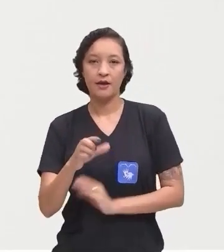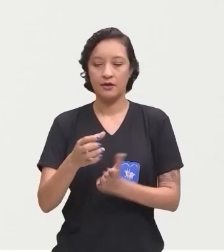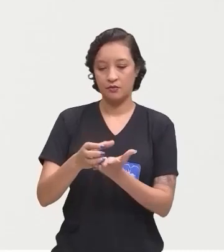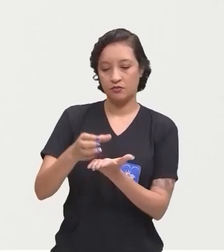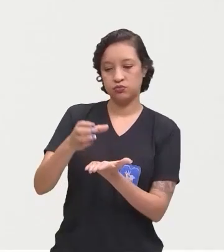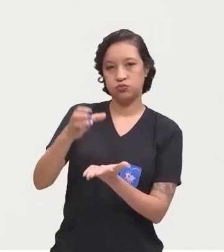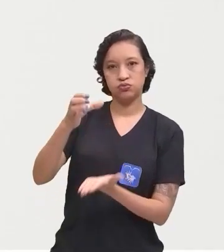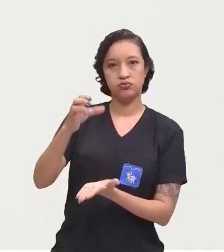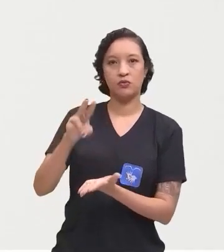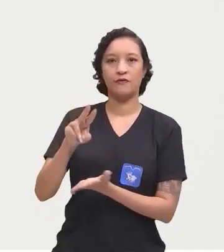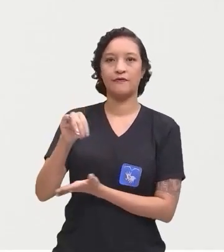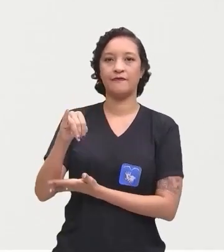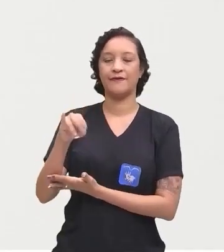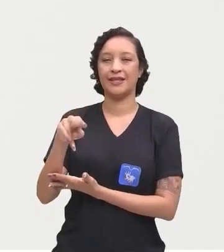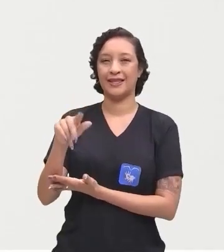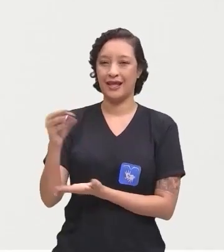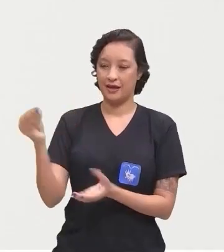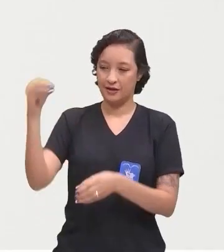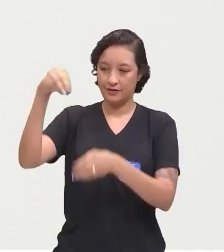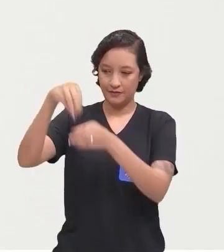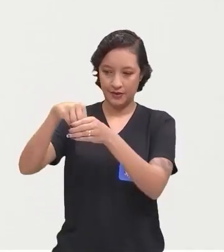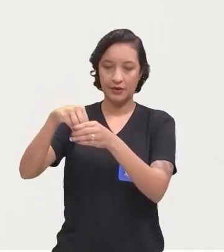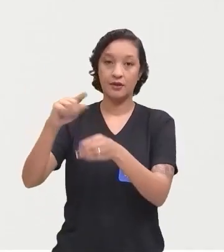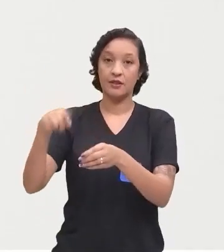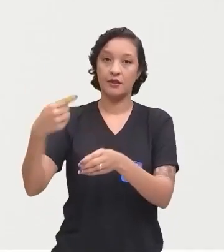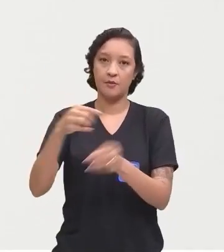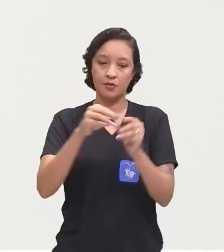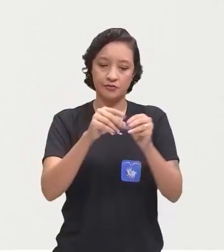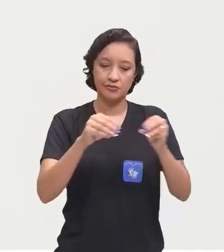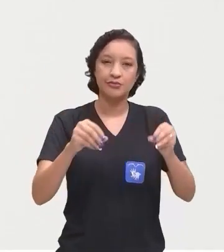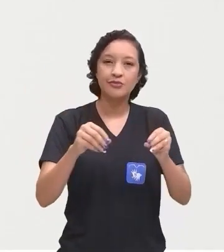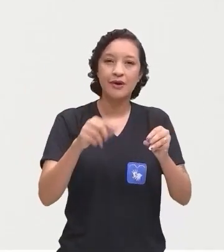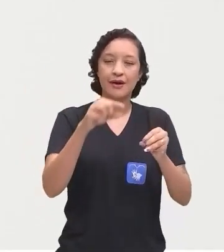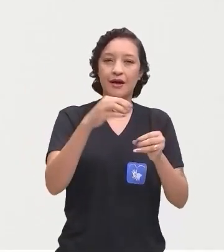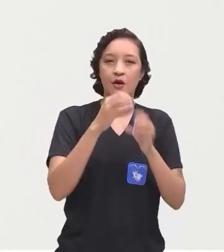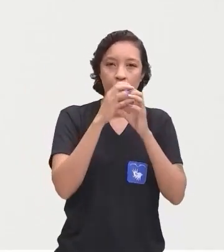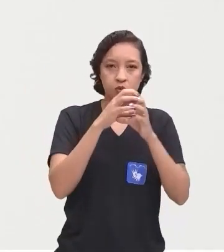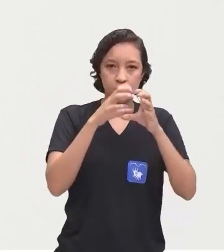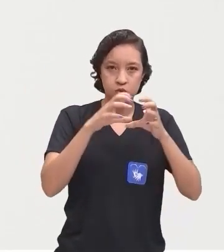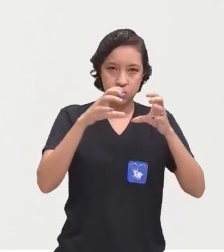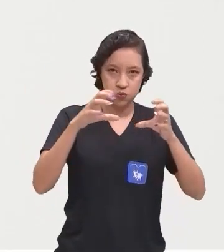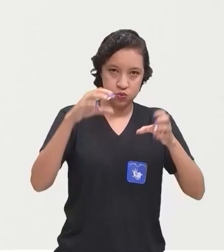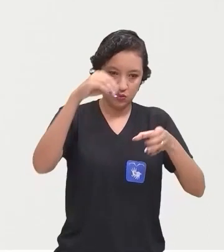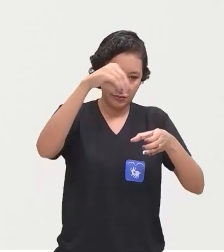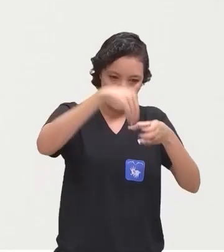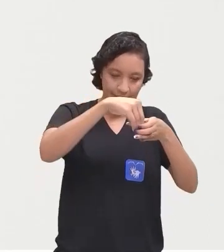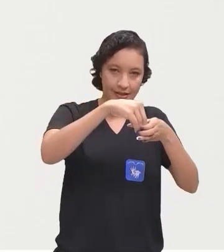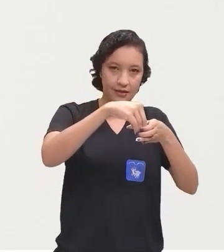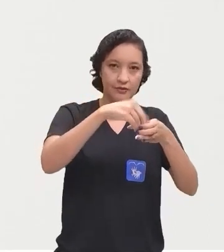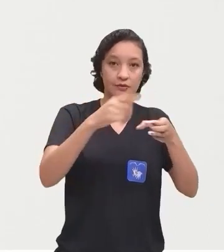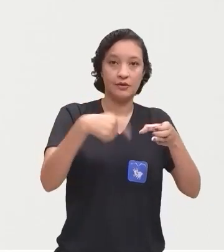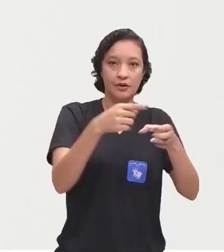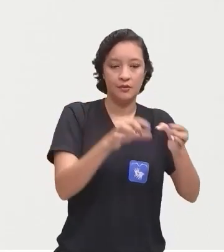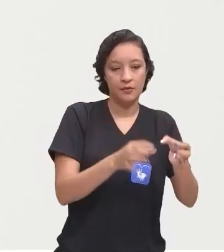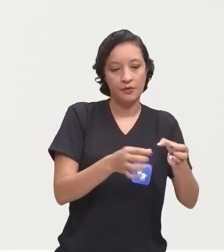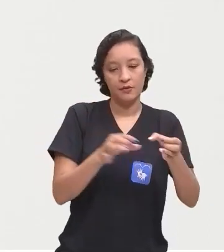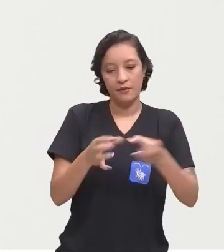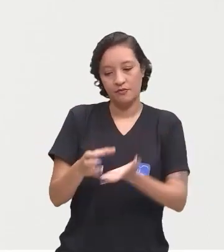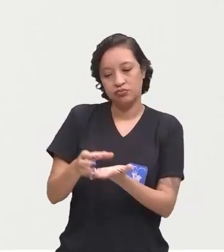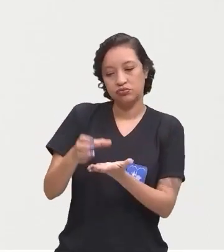de bicarbonato de sódio dentro do balão com auxílio do funil, prenda o balão ao gargalo da